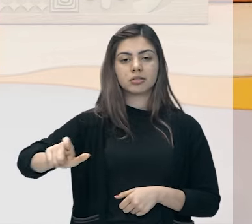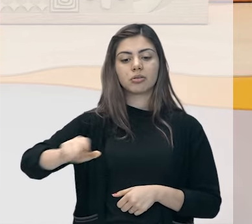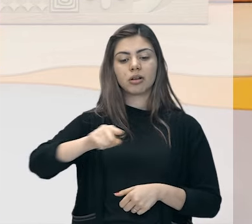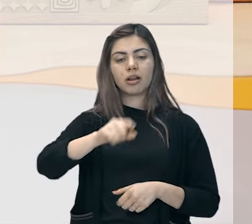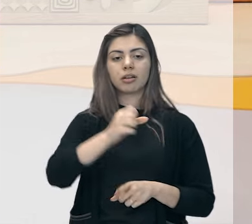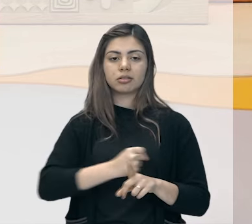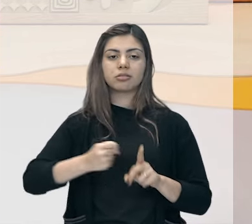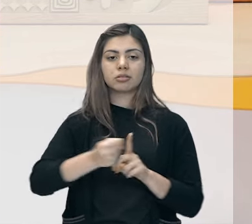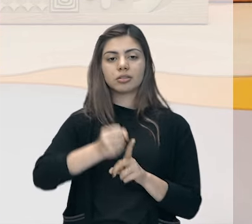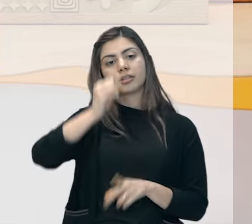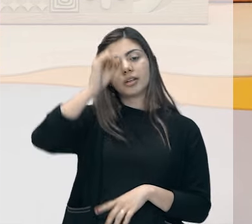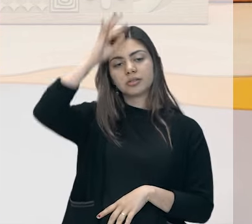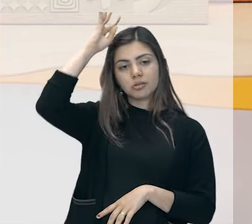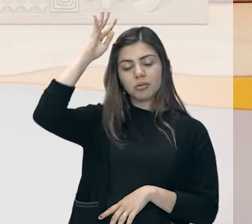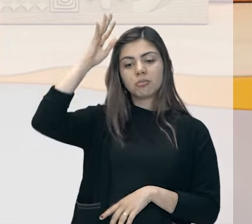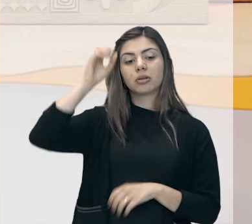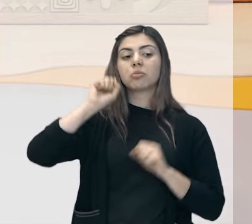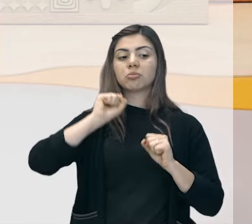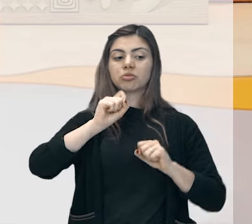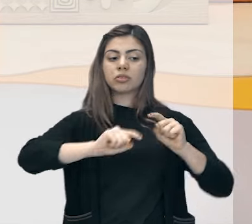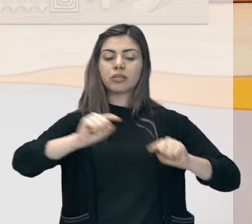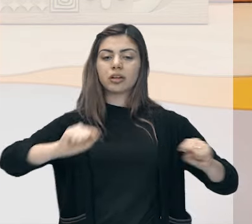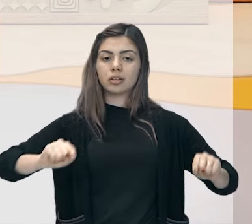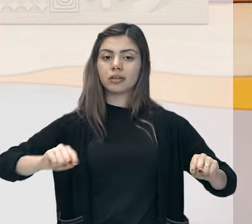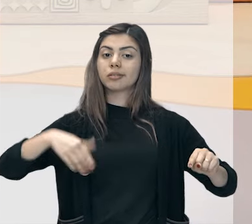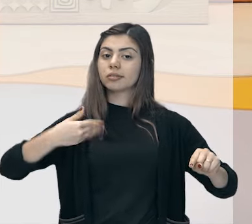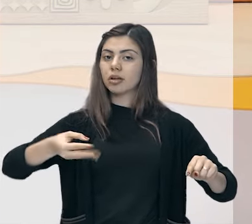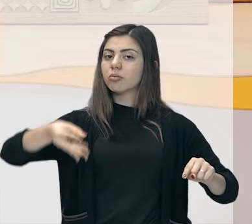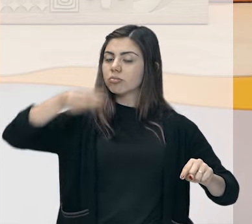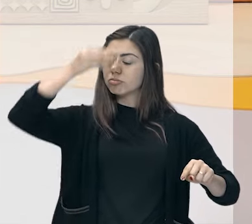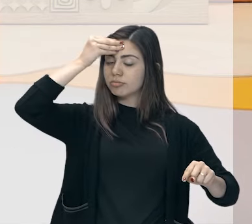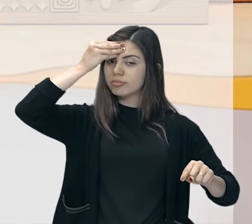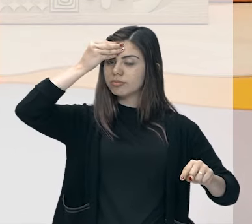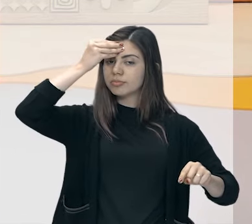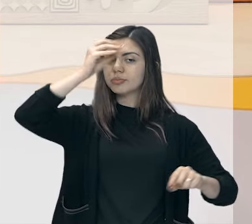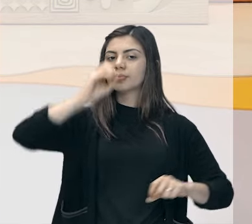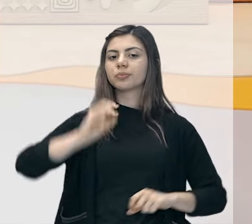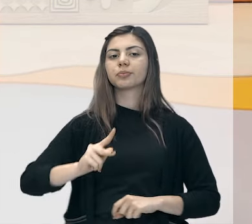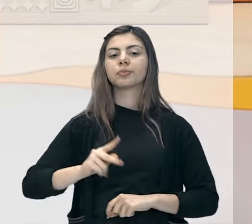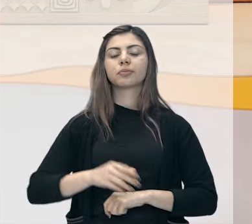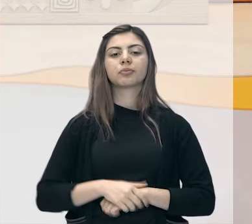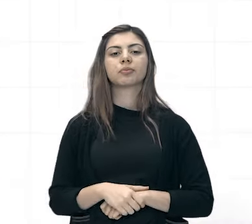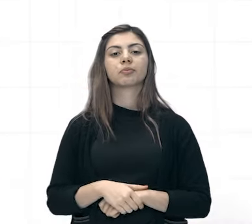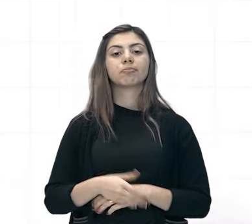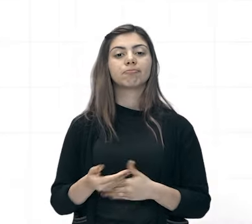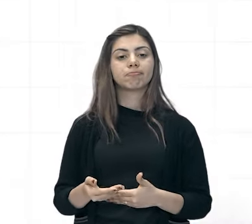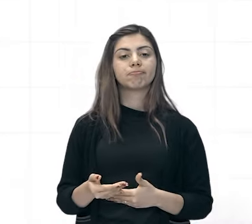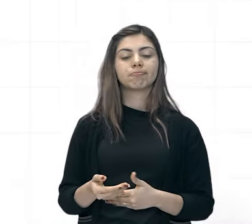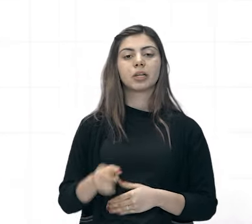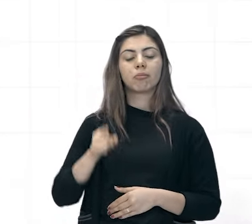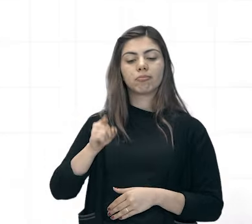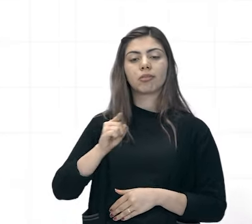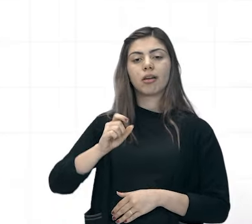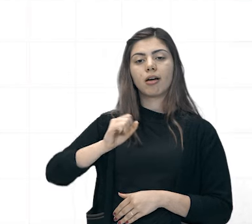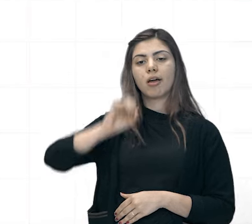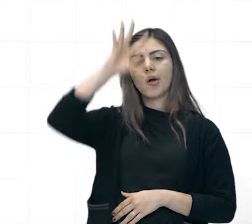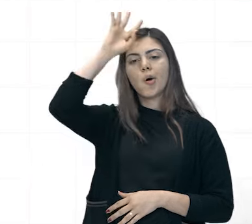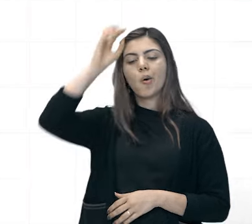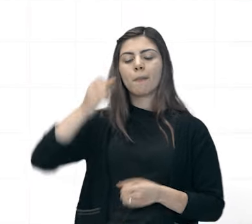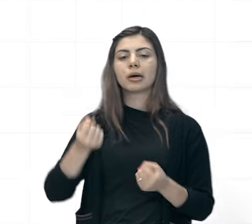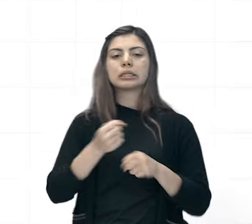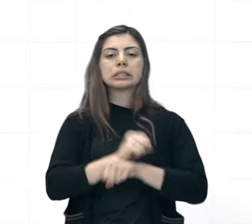romana, tá? Então é importante a gente sempre se ligar nessas condições, tá? Em Roma, turma, a escravidão